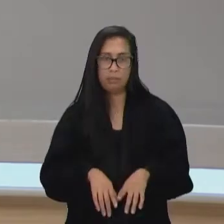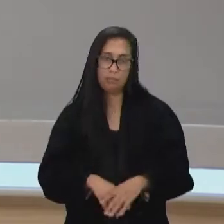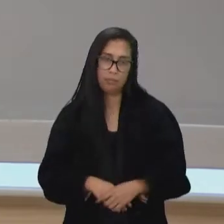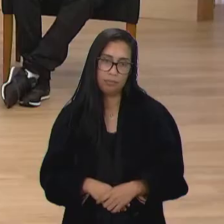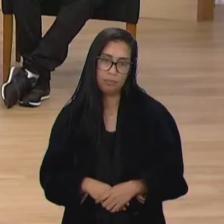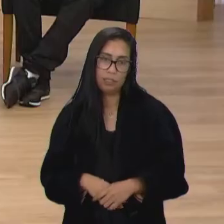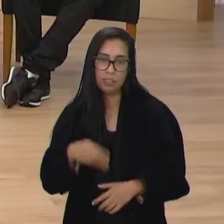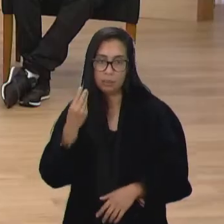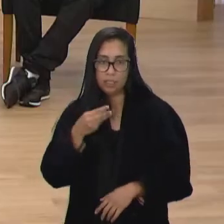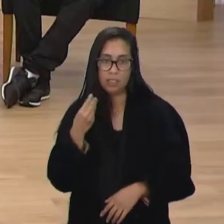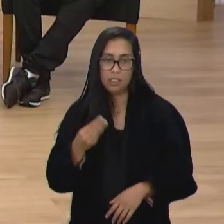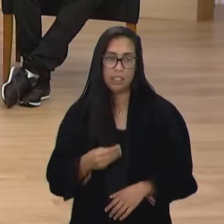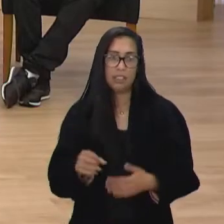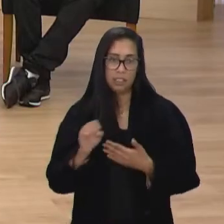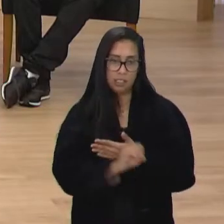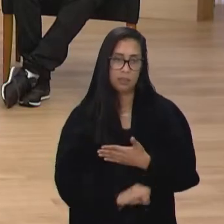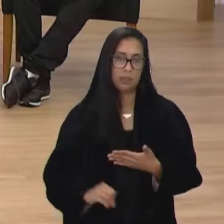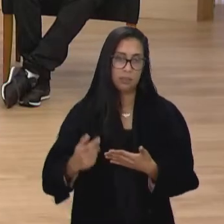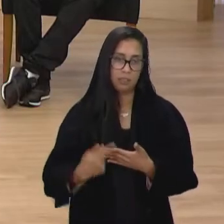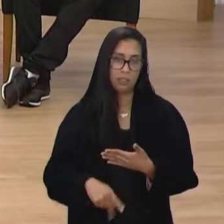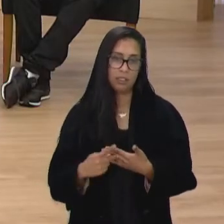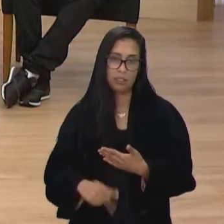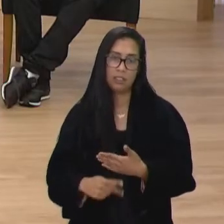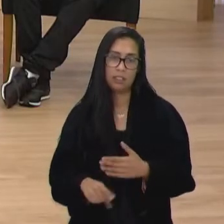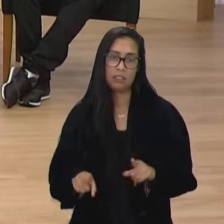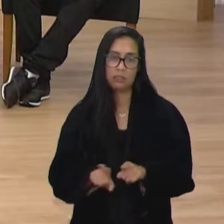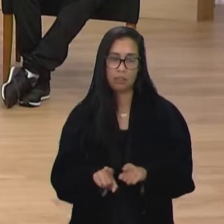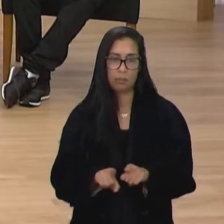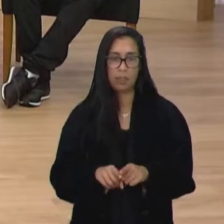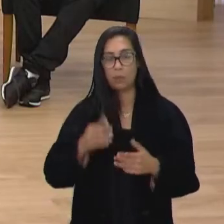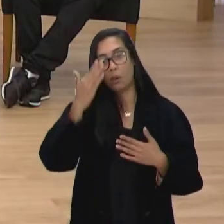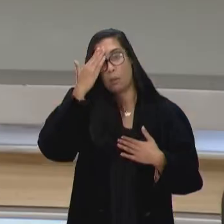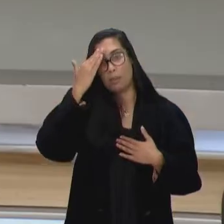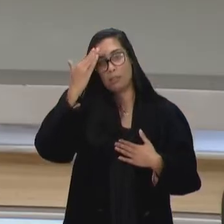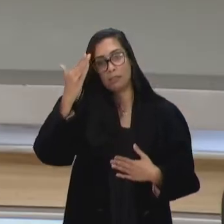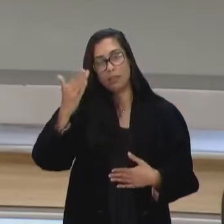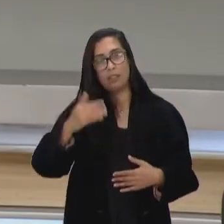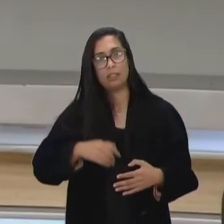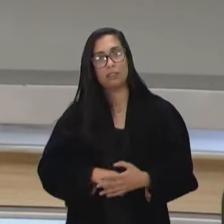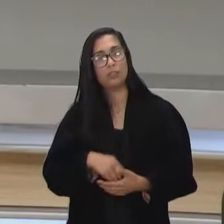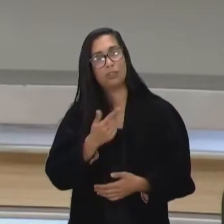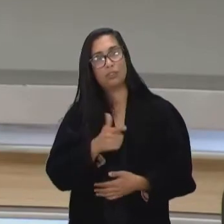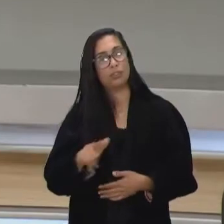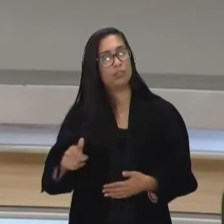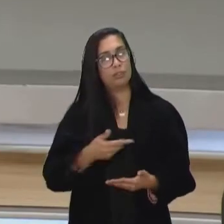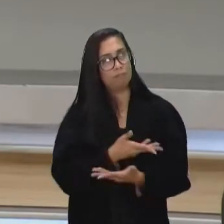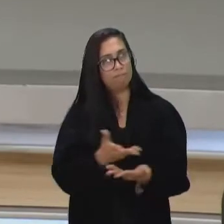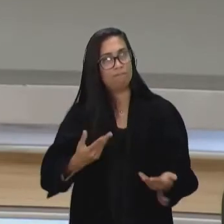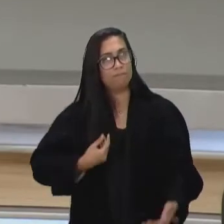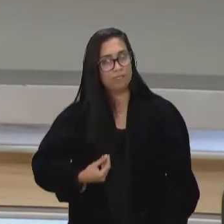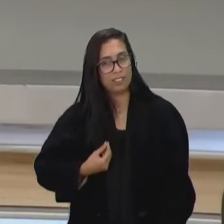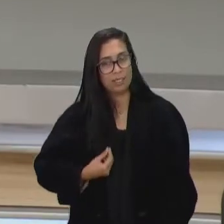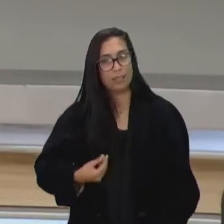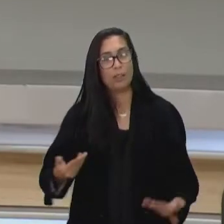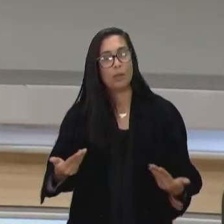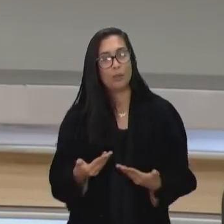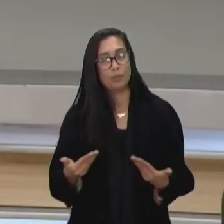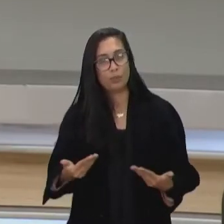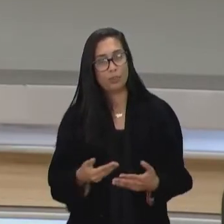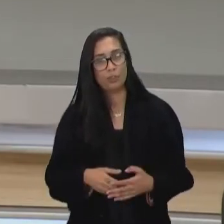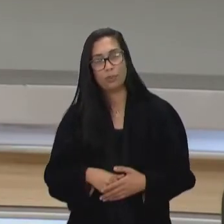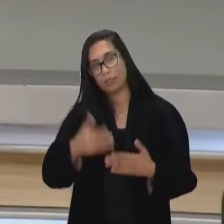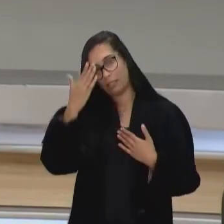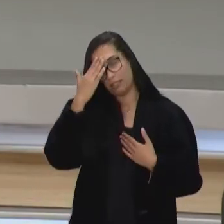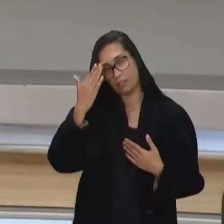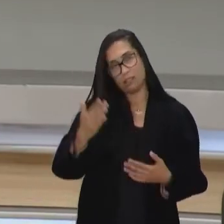boa. De poder estar aqui também, né? Sim, claro. Eu te agradeço, inclusive, novamente a presença de vocês aqui. E eu acho